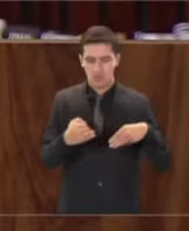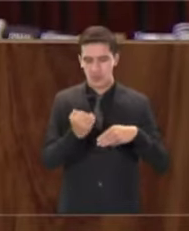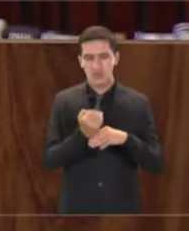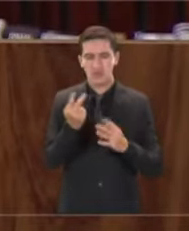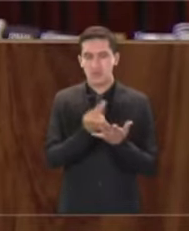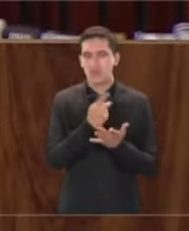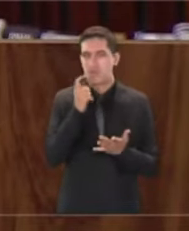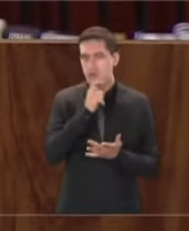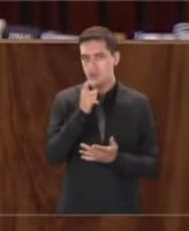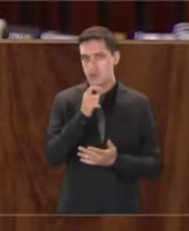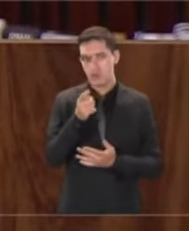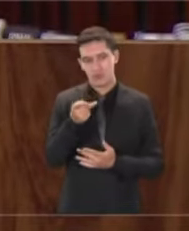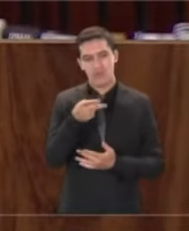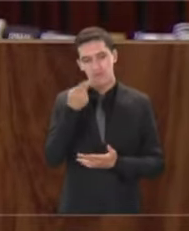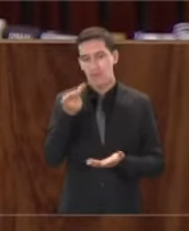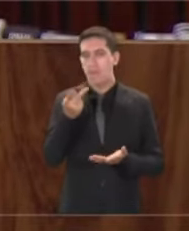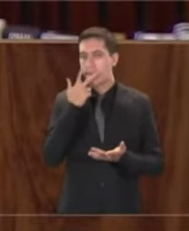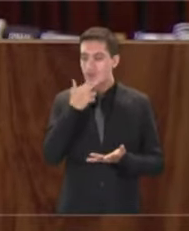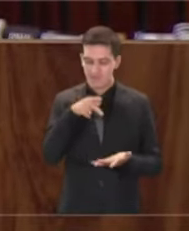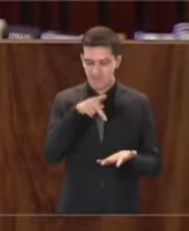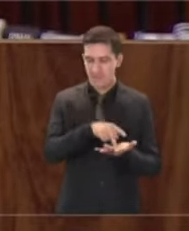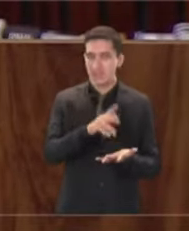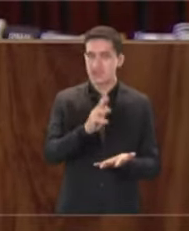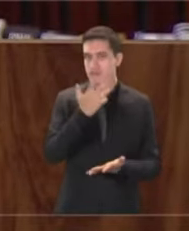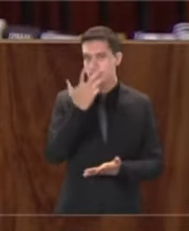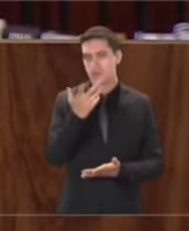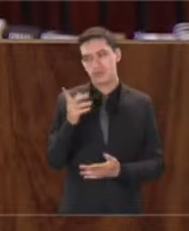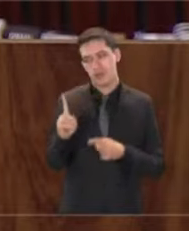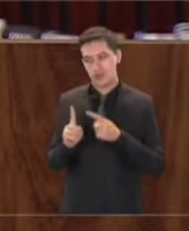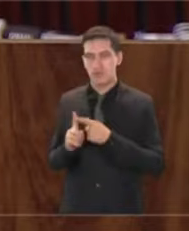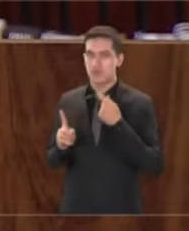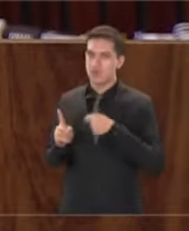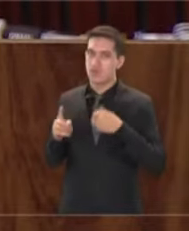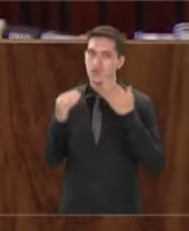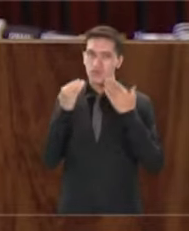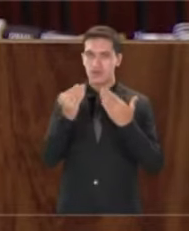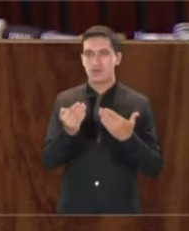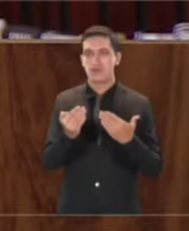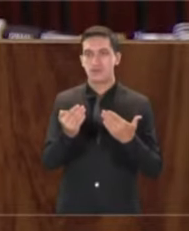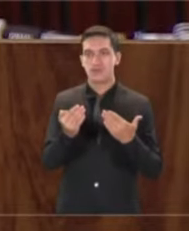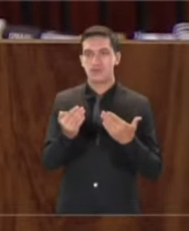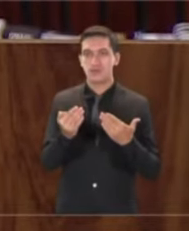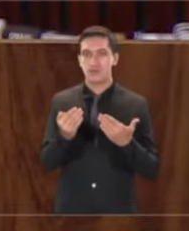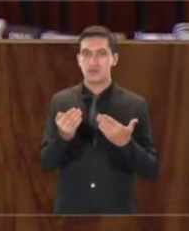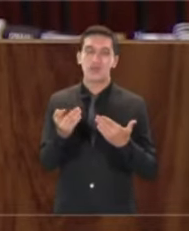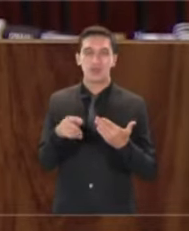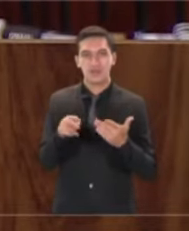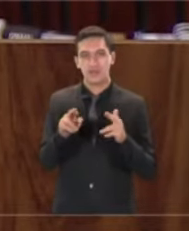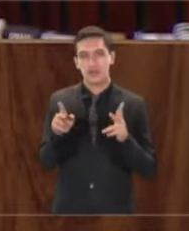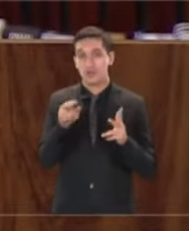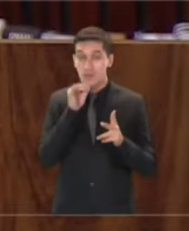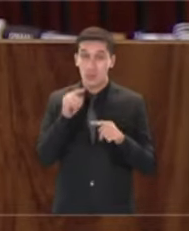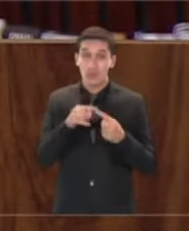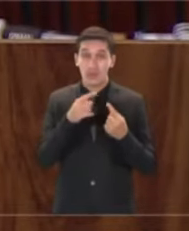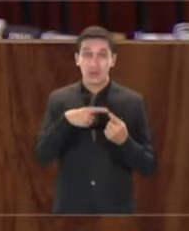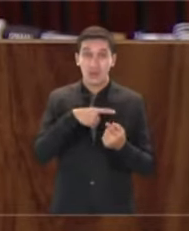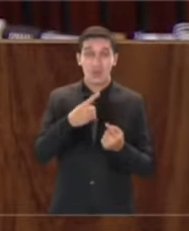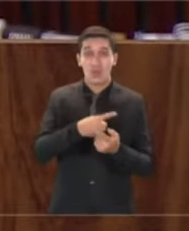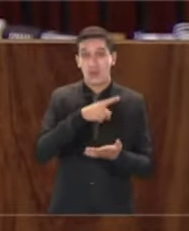fato, tem que ser comprovado. Eu vi uma abordagem diferente. Quando se tem um fato,